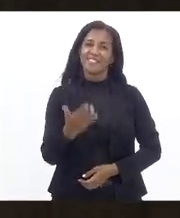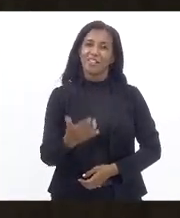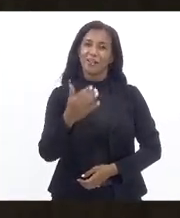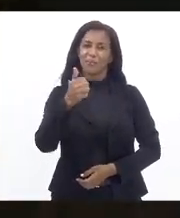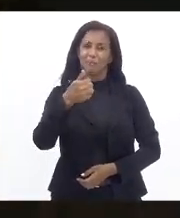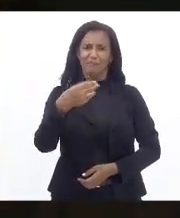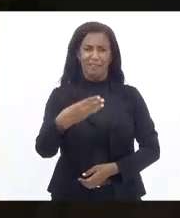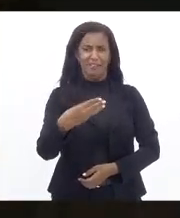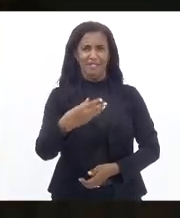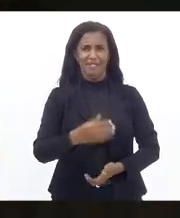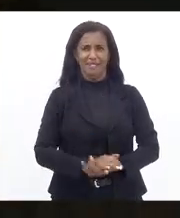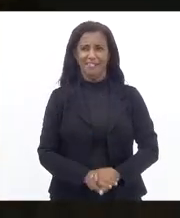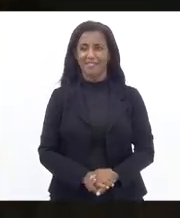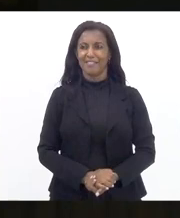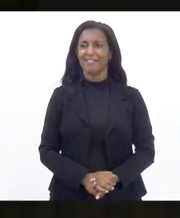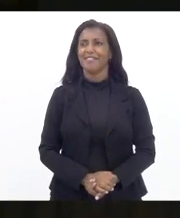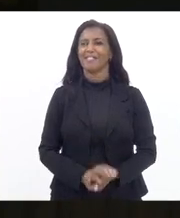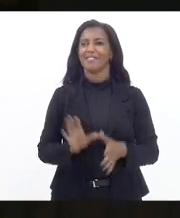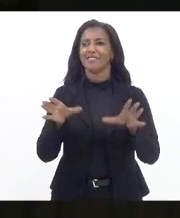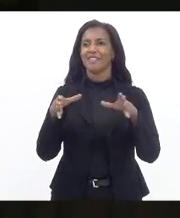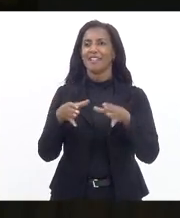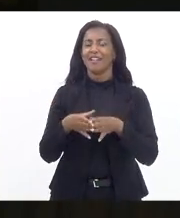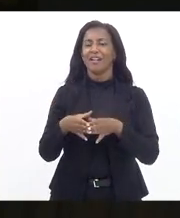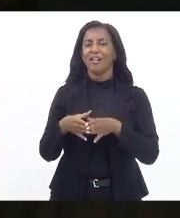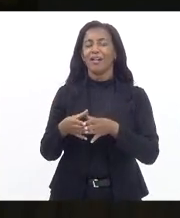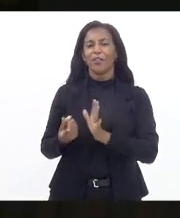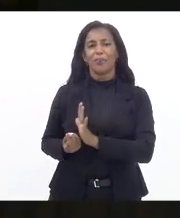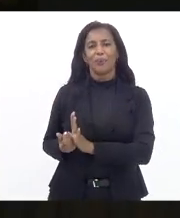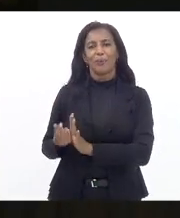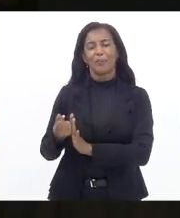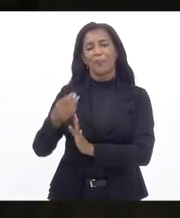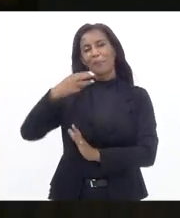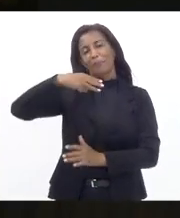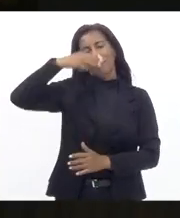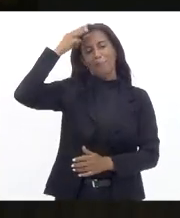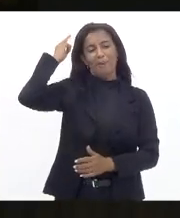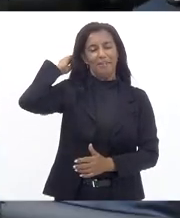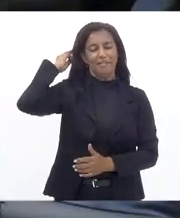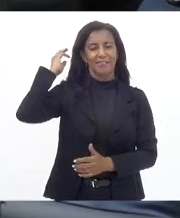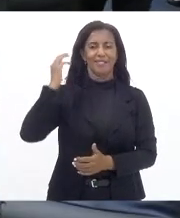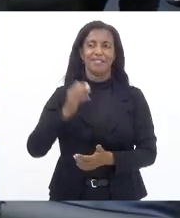13. Pela Comissão de Orçamento, deputado Márcio Pacheco.